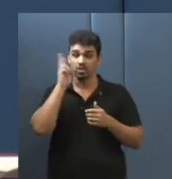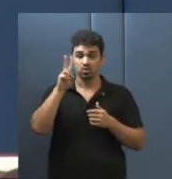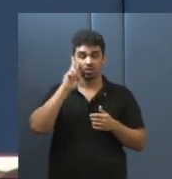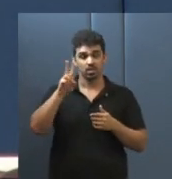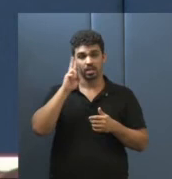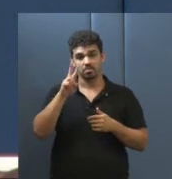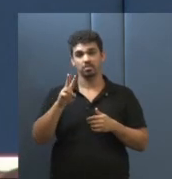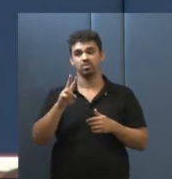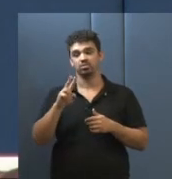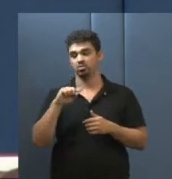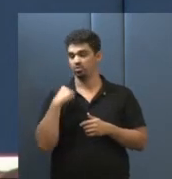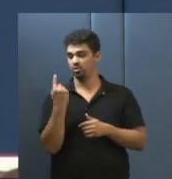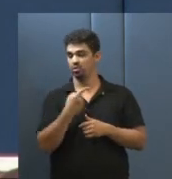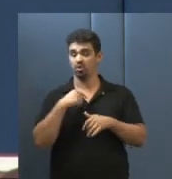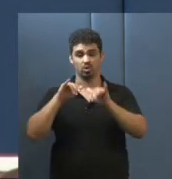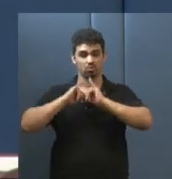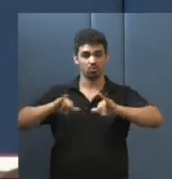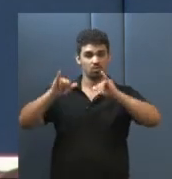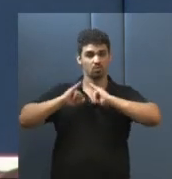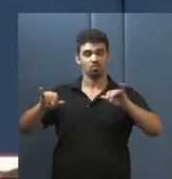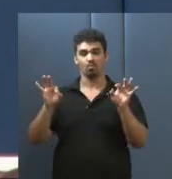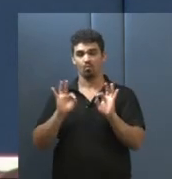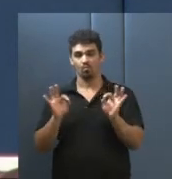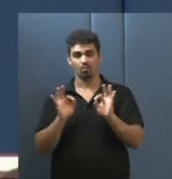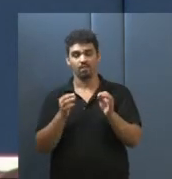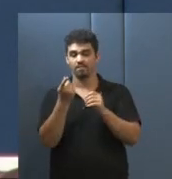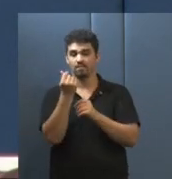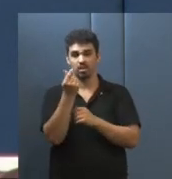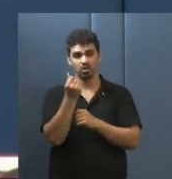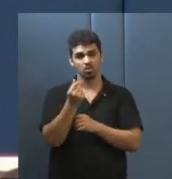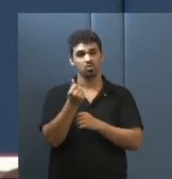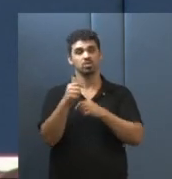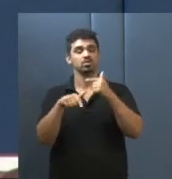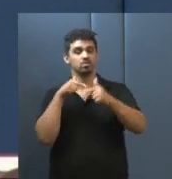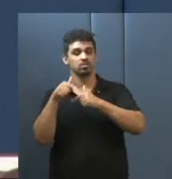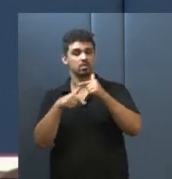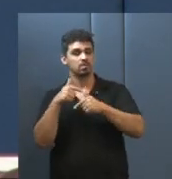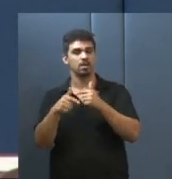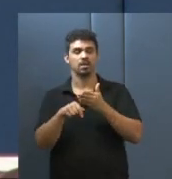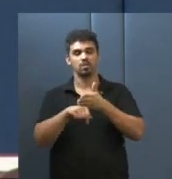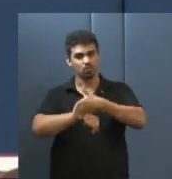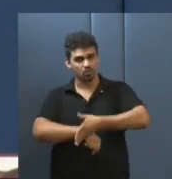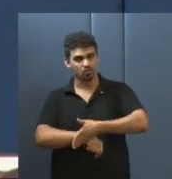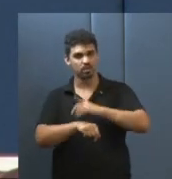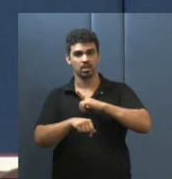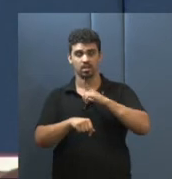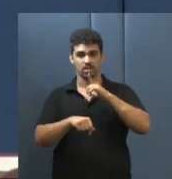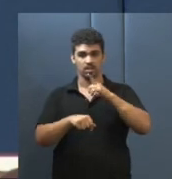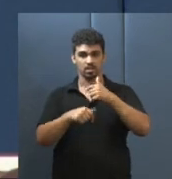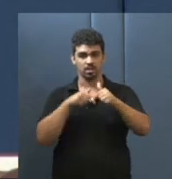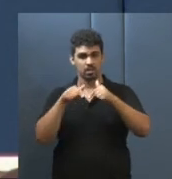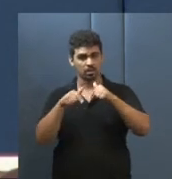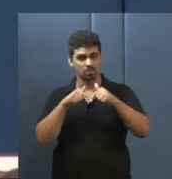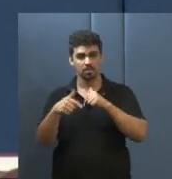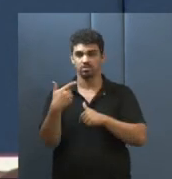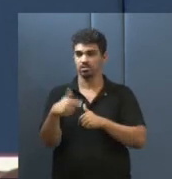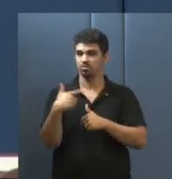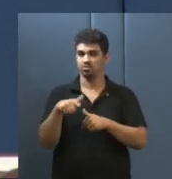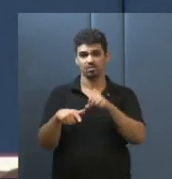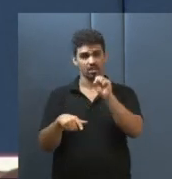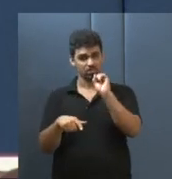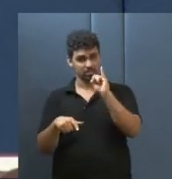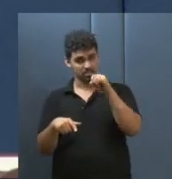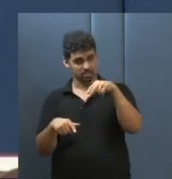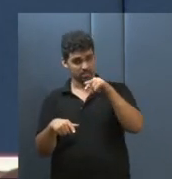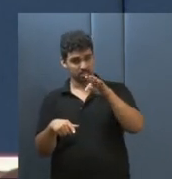historicamente, nós não informávamos os valores de operações envolvidos em operações que nunca deram sinistros, em operações que